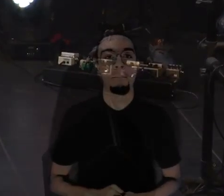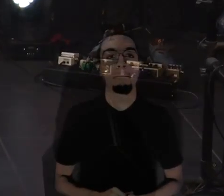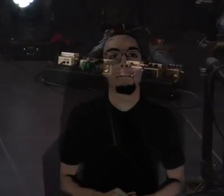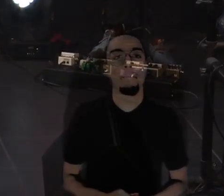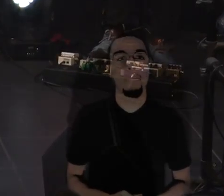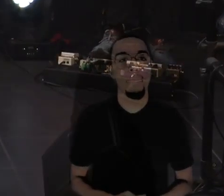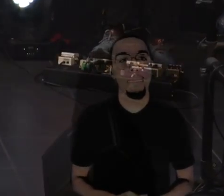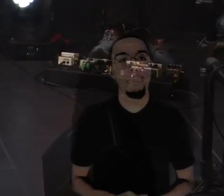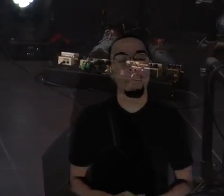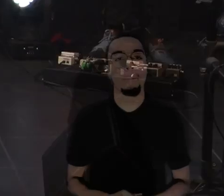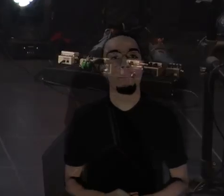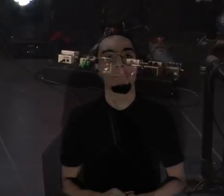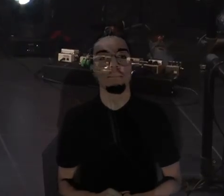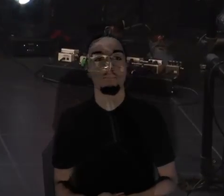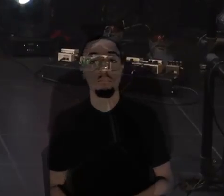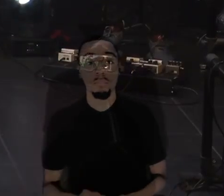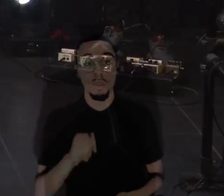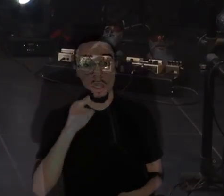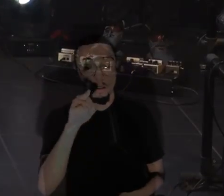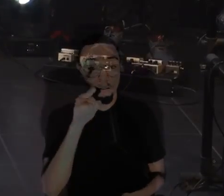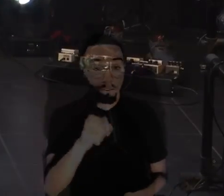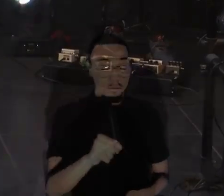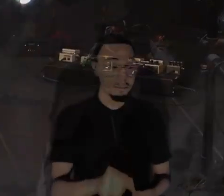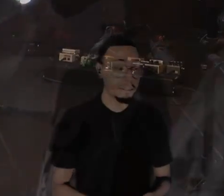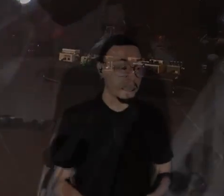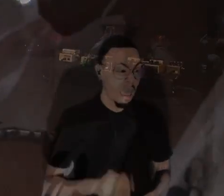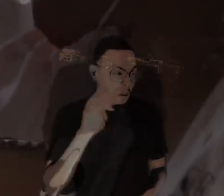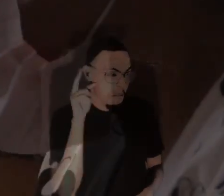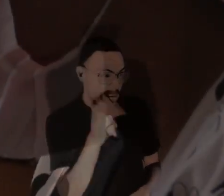Você vai apontar o dedo na cara de Satanás. Feche os olhos.